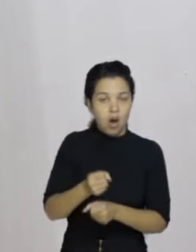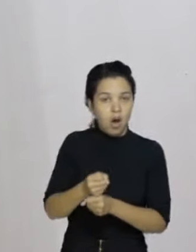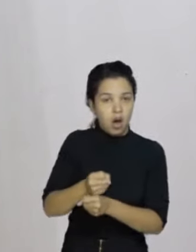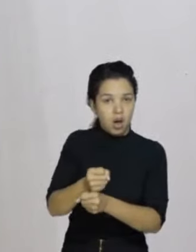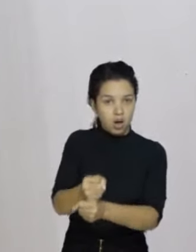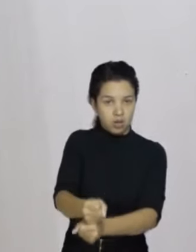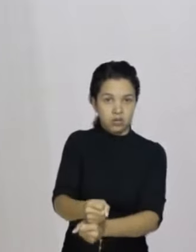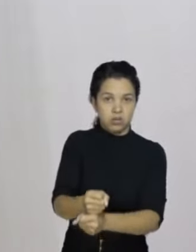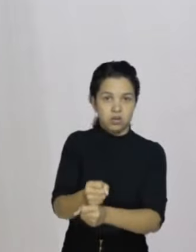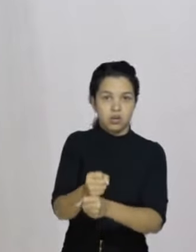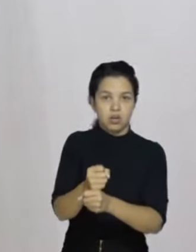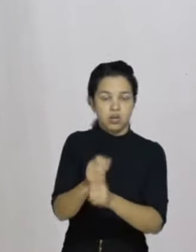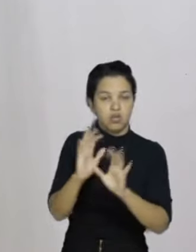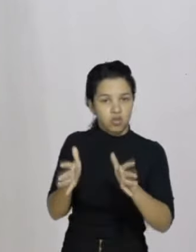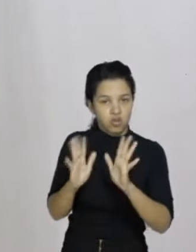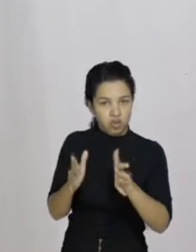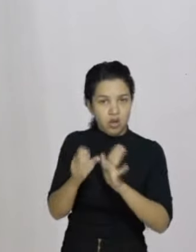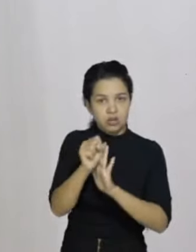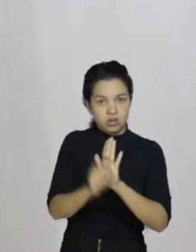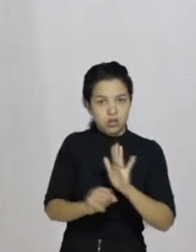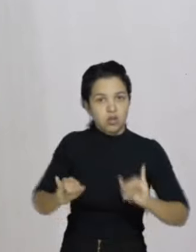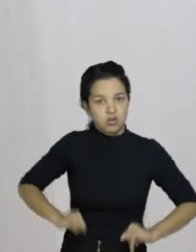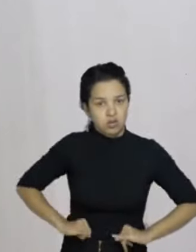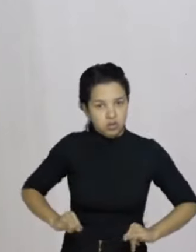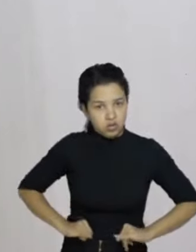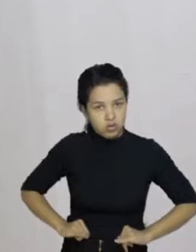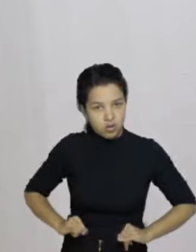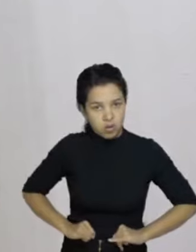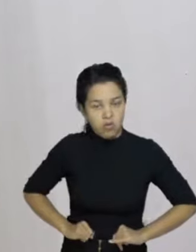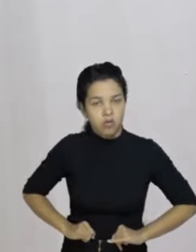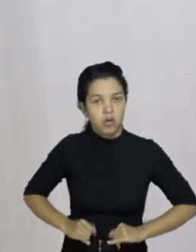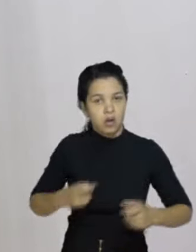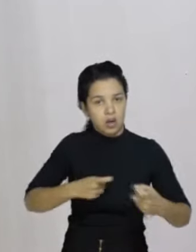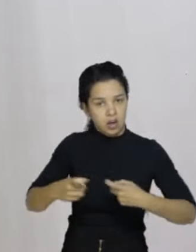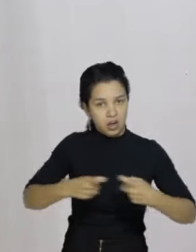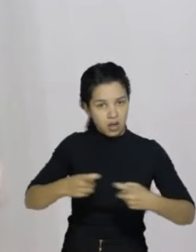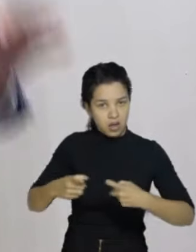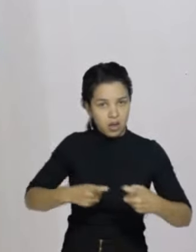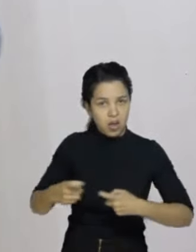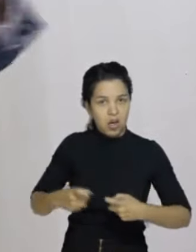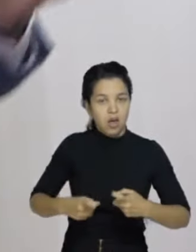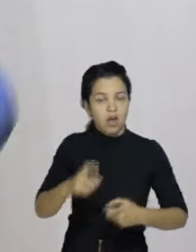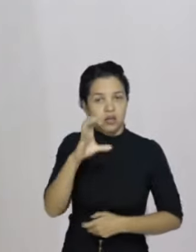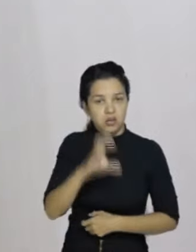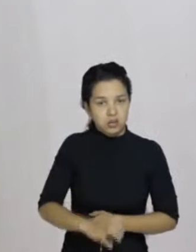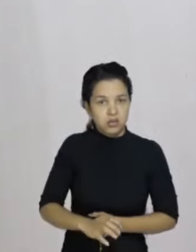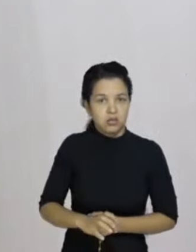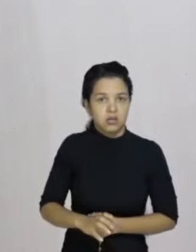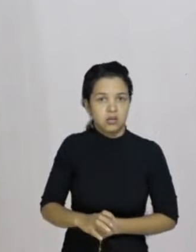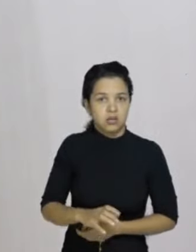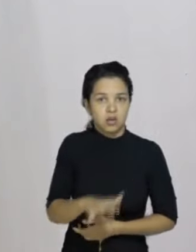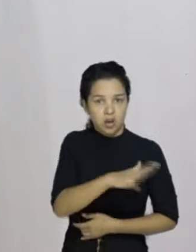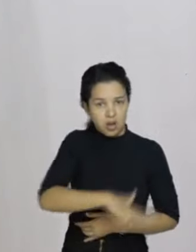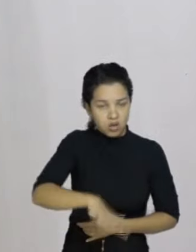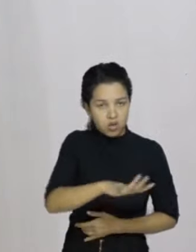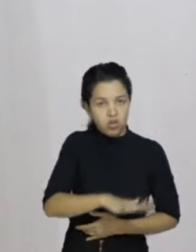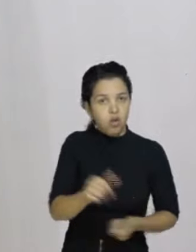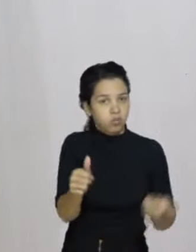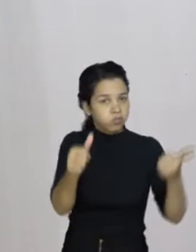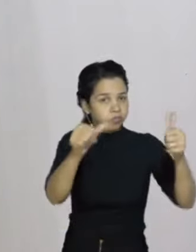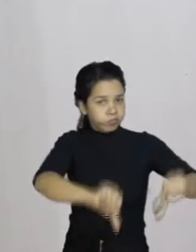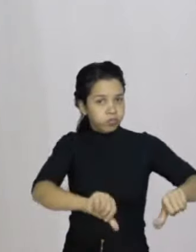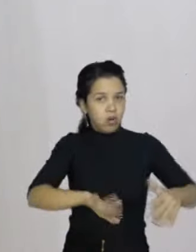de um século sofre os resultados da consequência de uma guerra civil que flagelou a região e que até